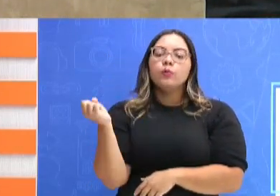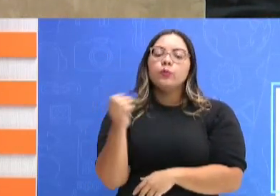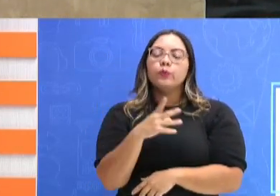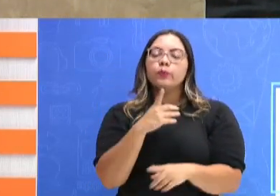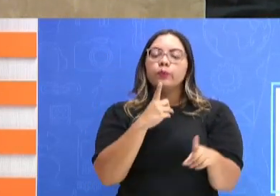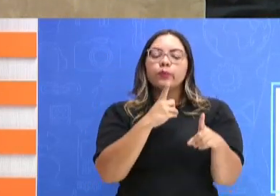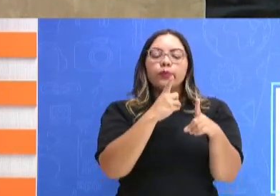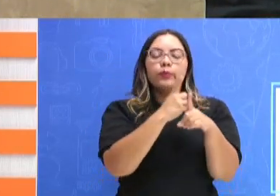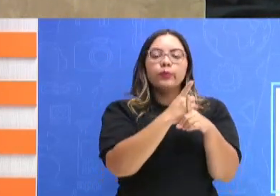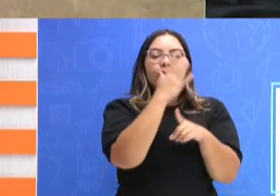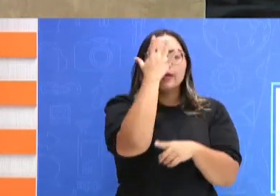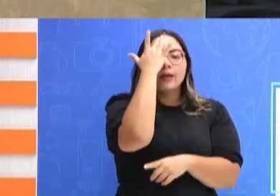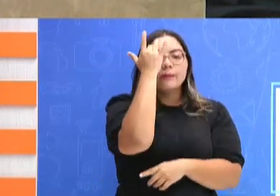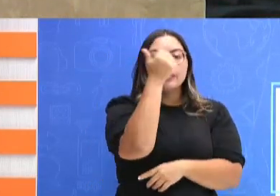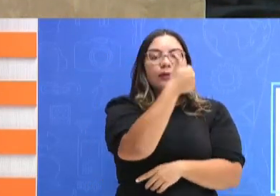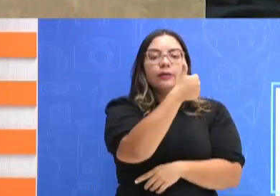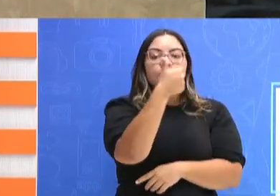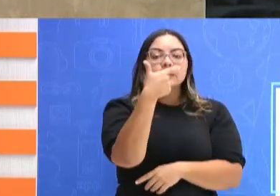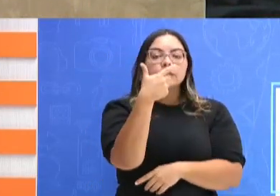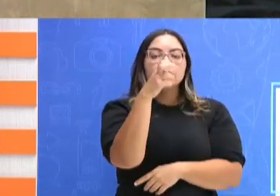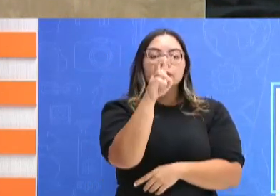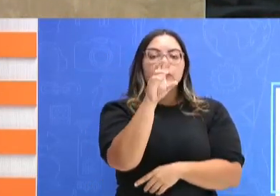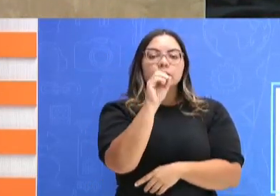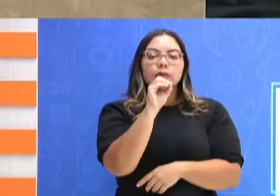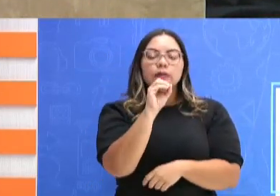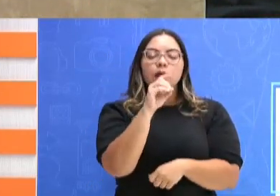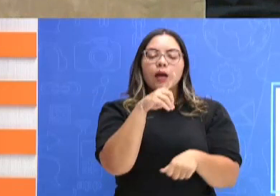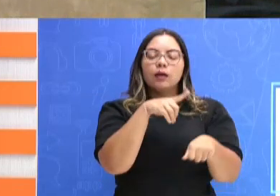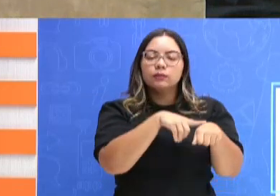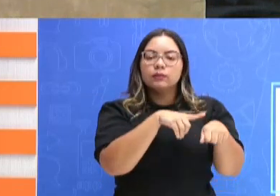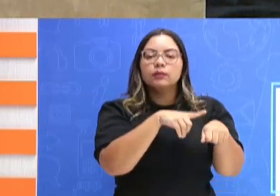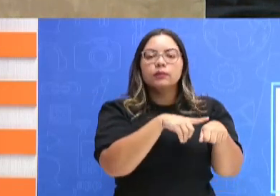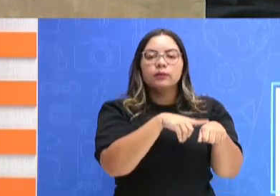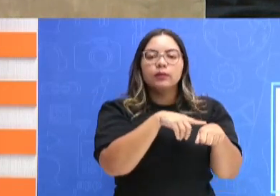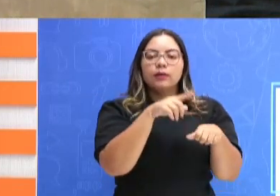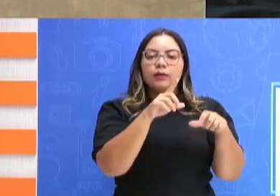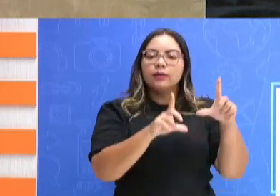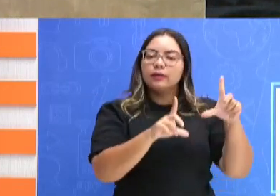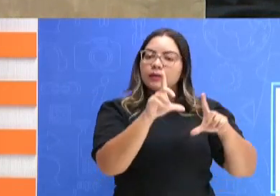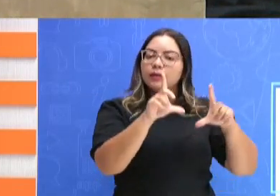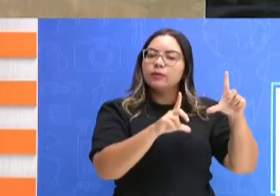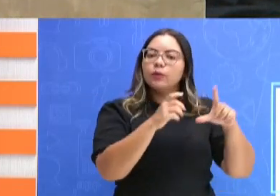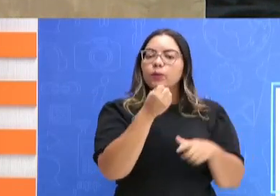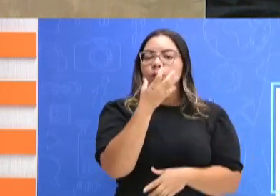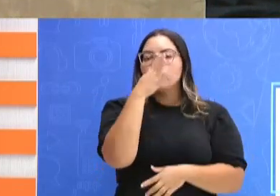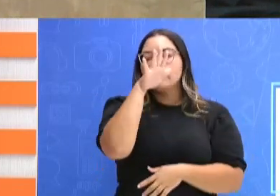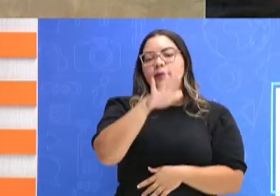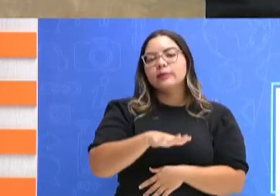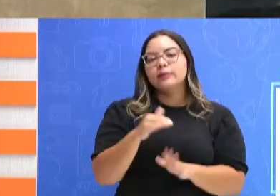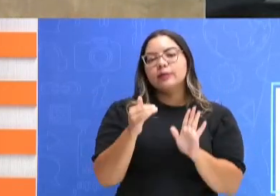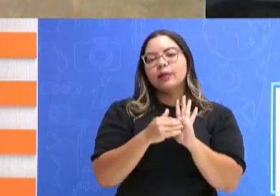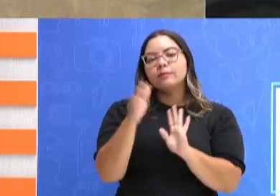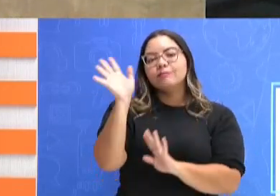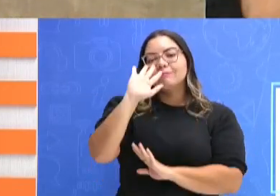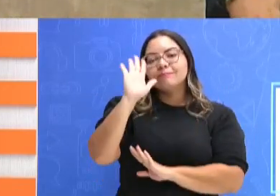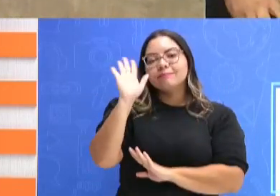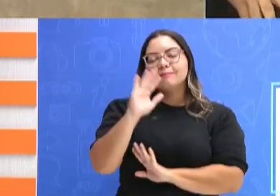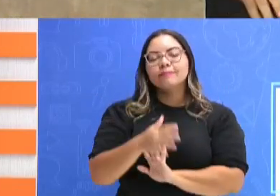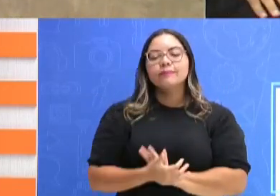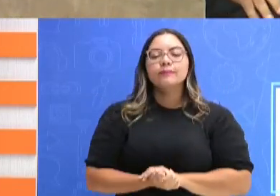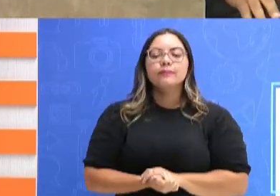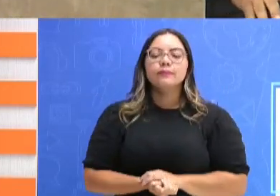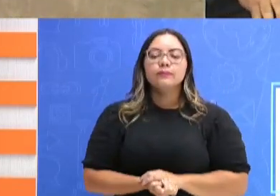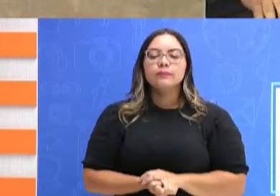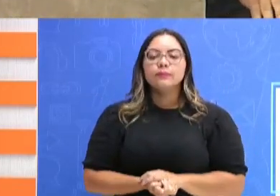das 12h50, aqui pela rede Guaranaré de Comunicação. A todos, uma ótima tarde e até lá. Tchau, tchau.